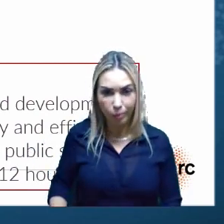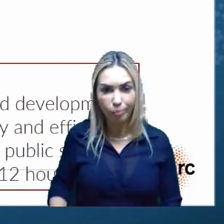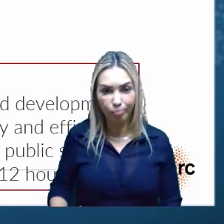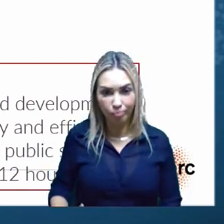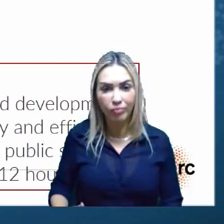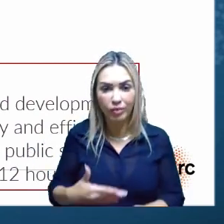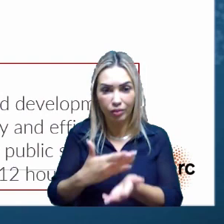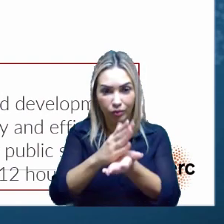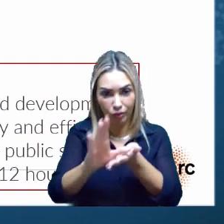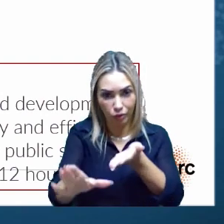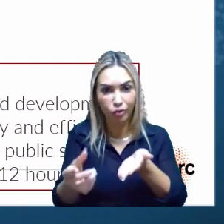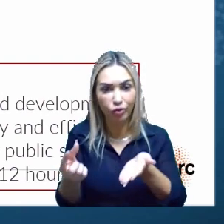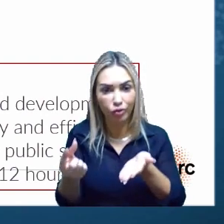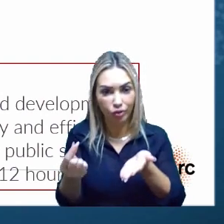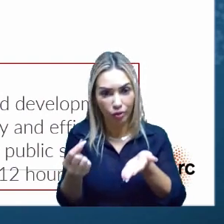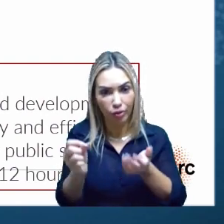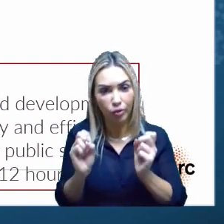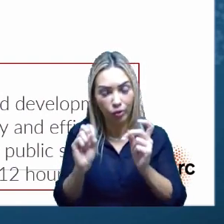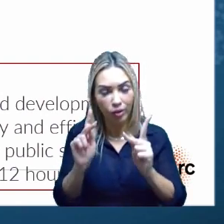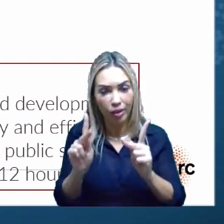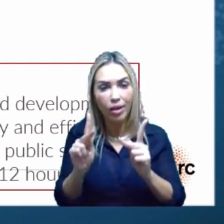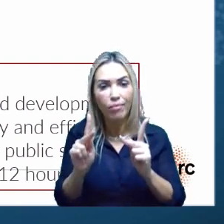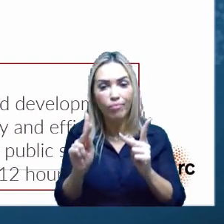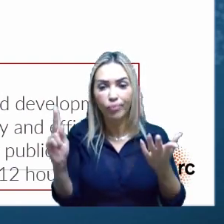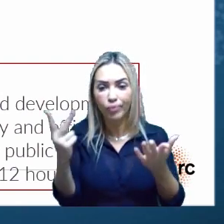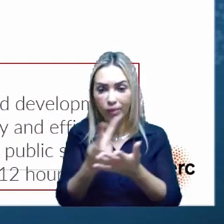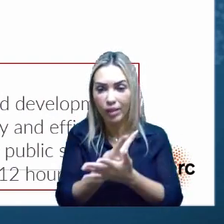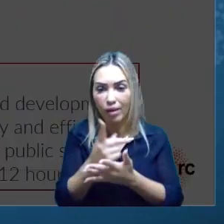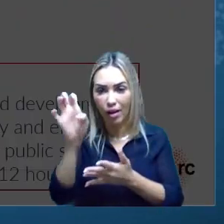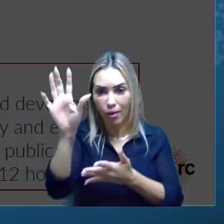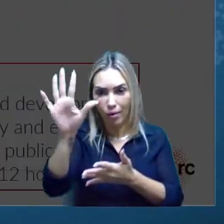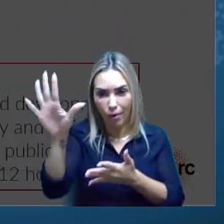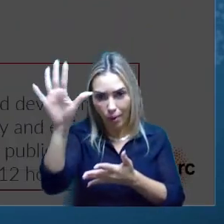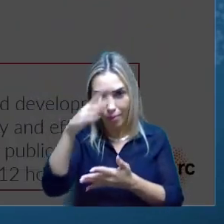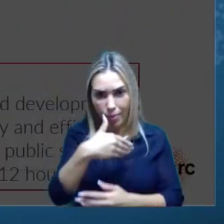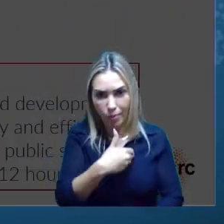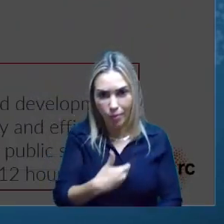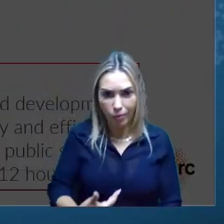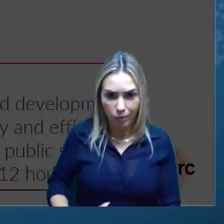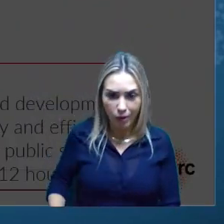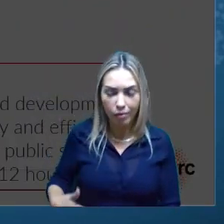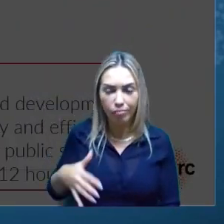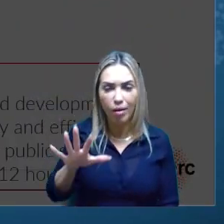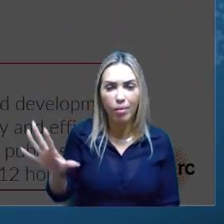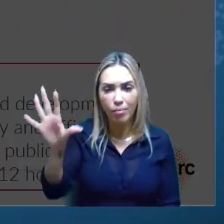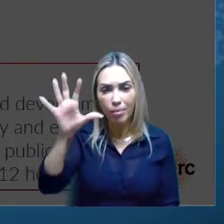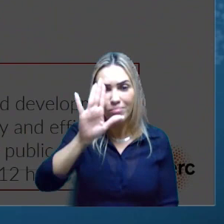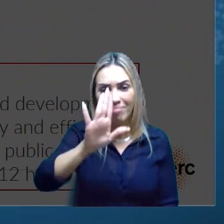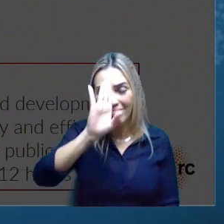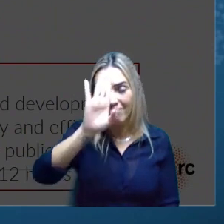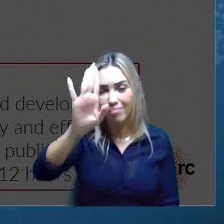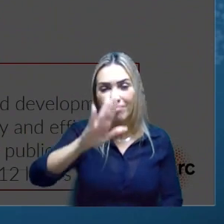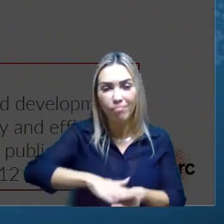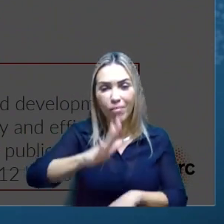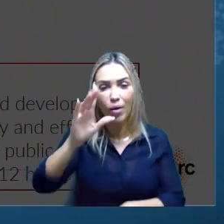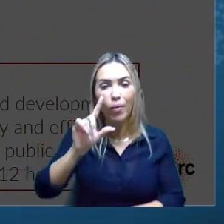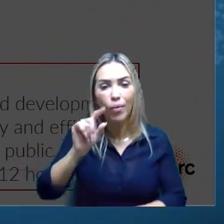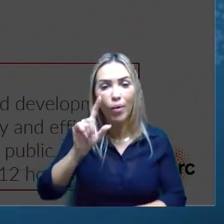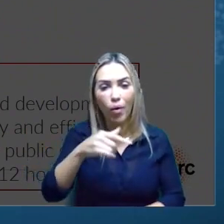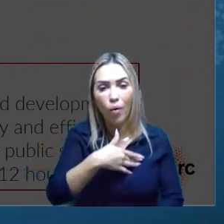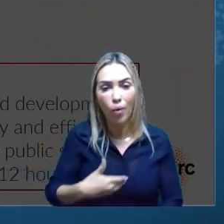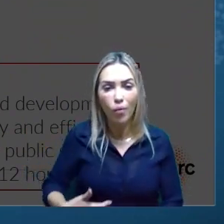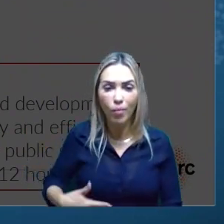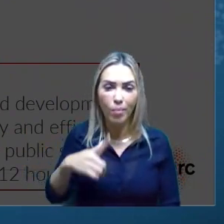investiu dinheiro. E aconteceu na Europa, no governo do Reino Unido, mas o mais importante foi o governo